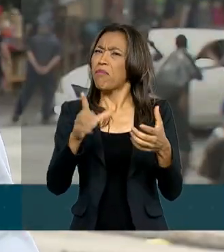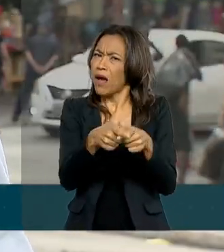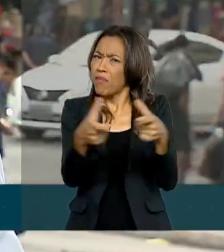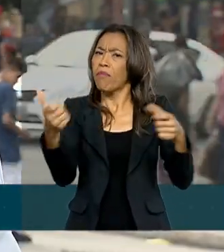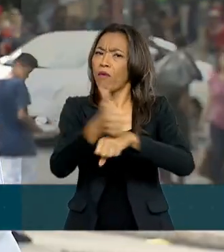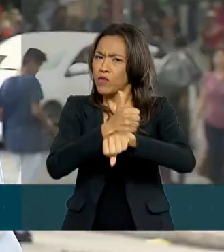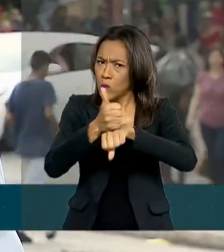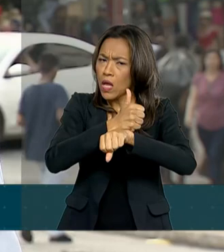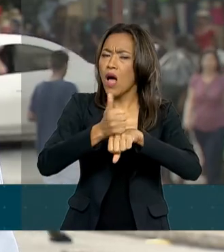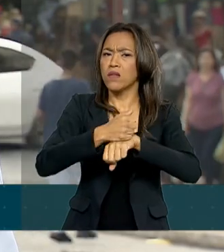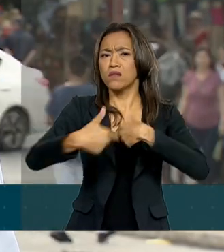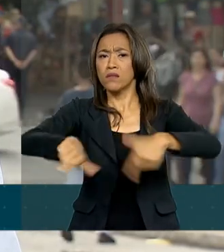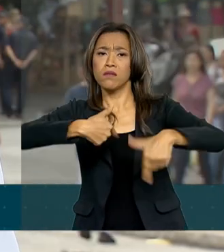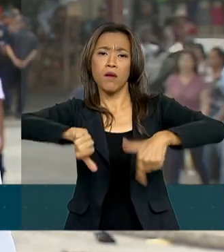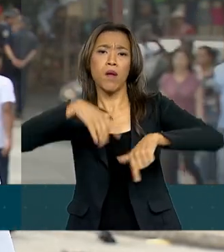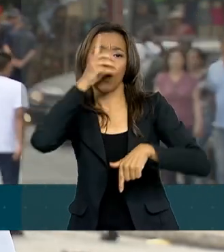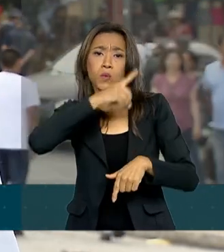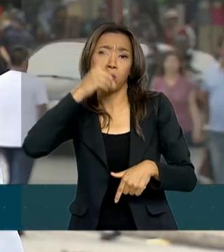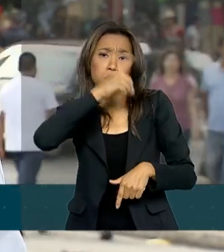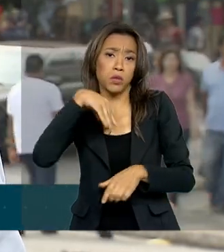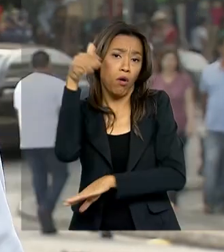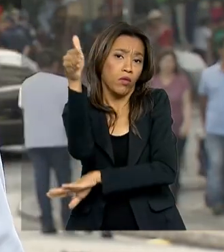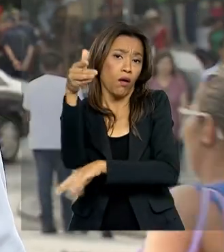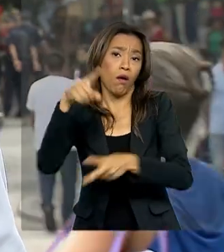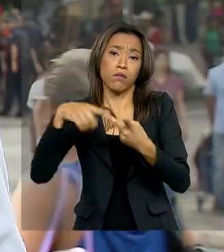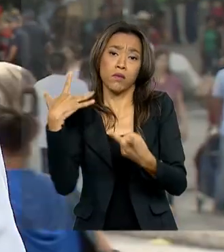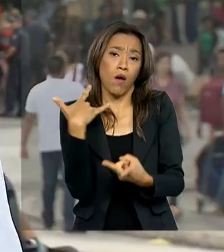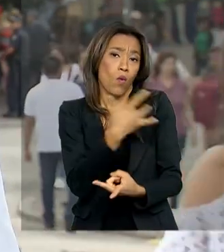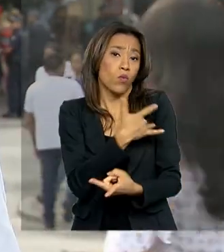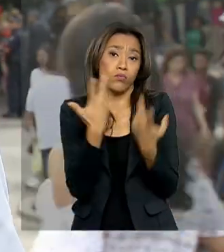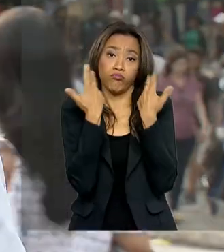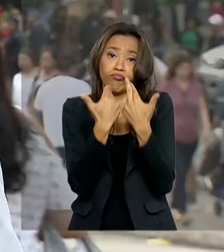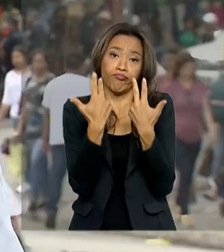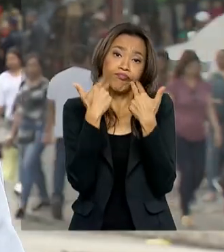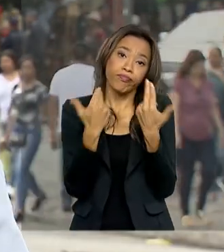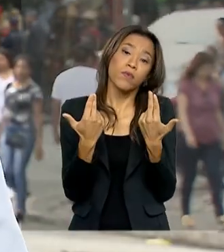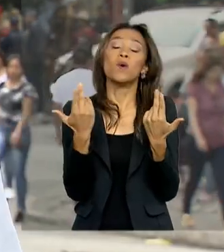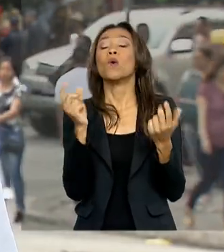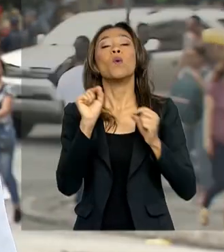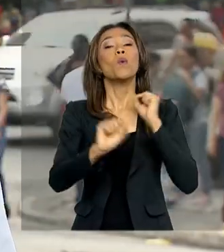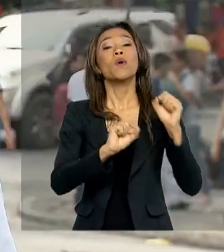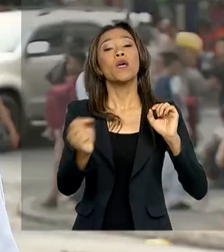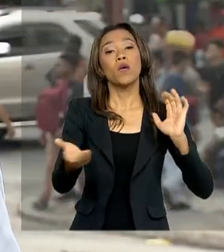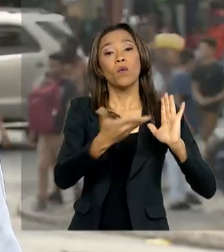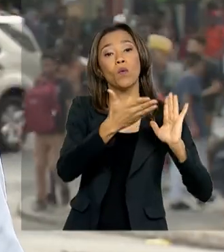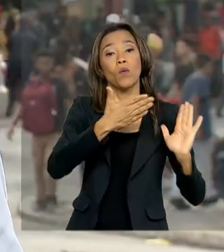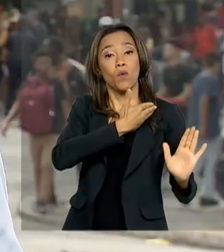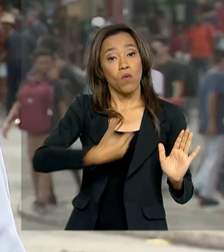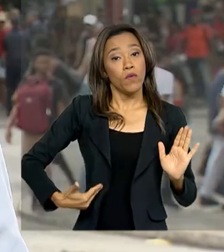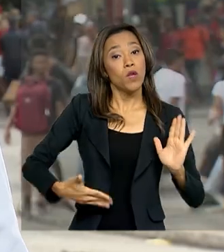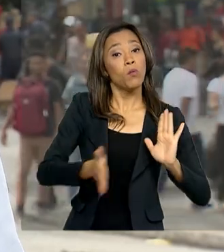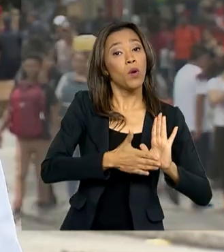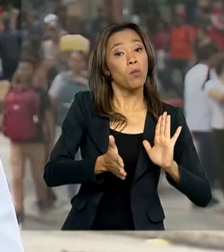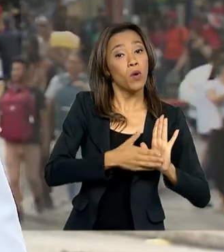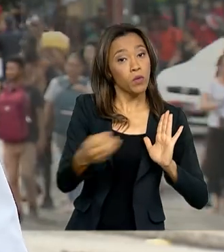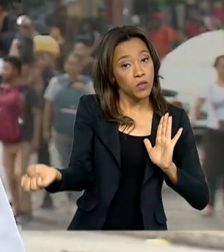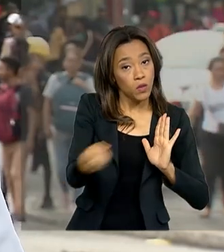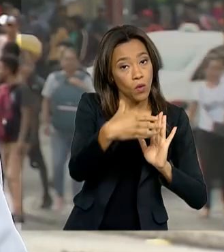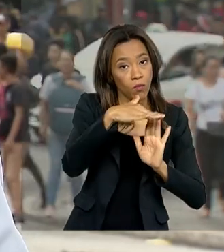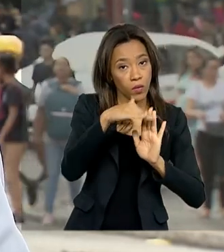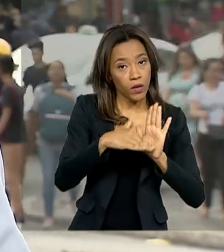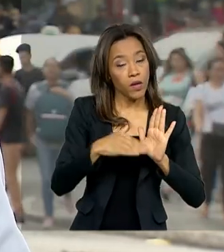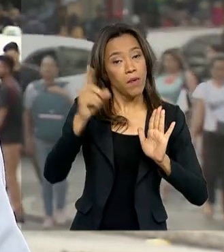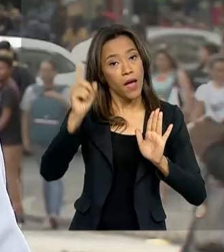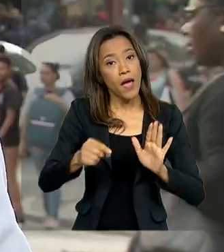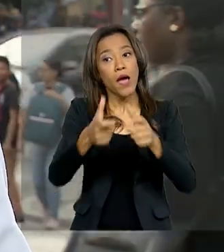como na área do comércio, indústria, hotelaria e saúde. O que o governo propõe com o novo programa Verde Amarelo é ampliar